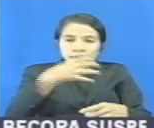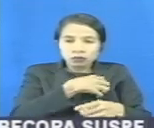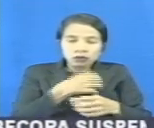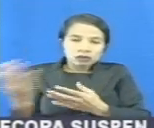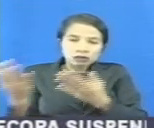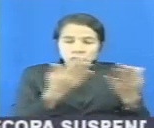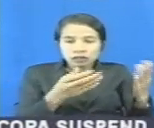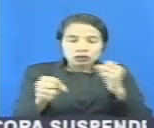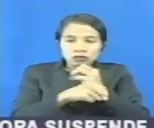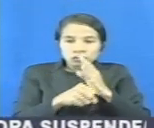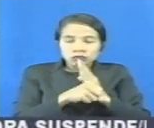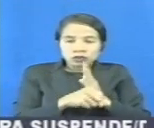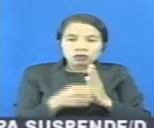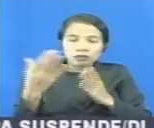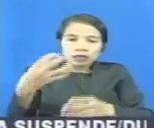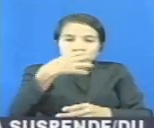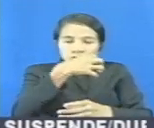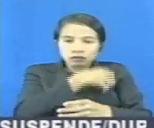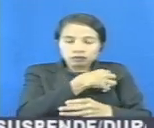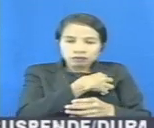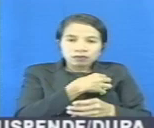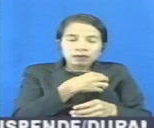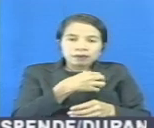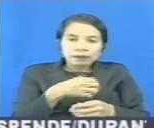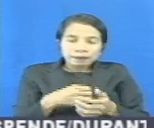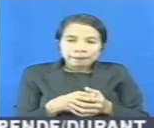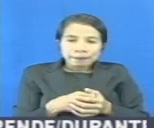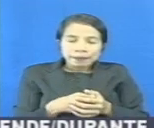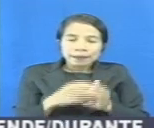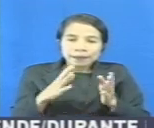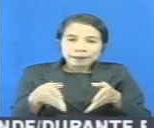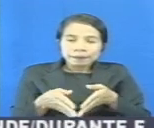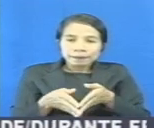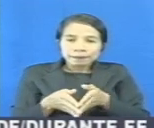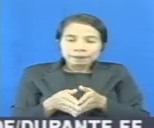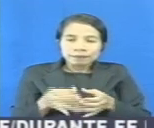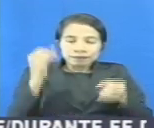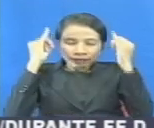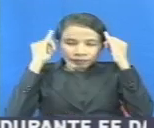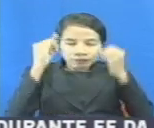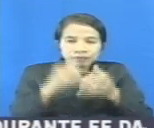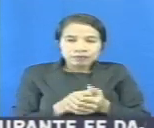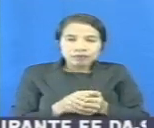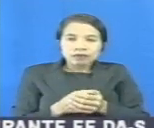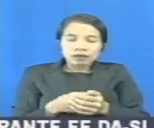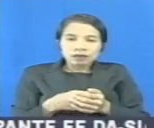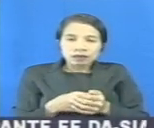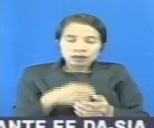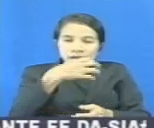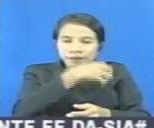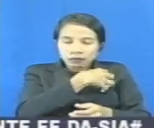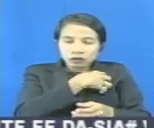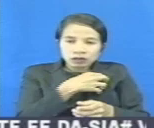riqueira suspeito sira, ba ia edifício SIC Nacional, rodi halo processo e investigação. Durante pensic